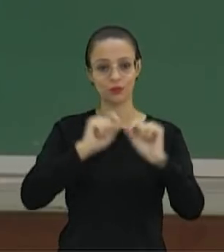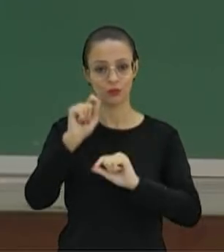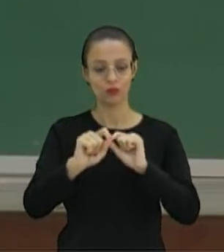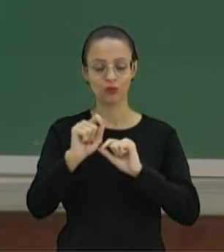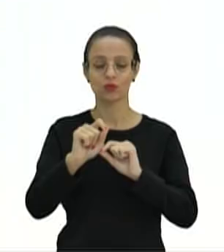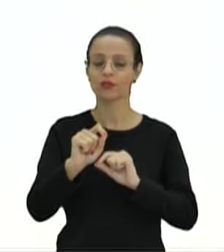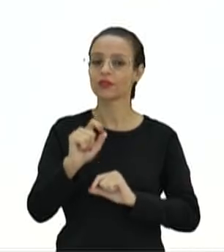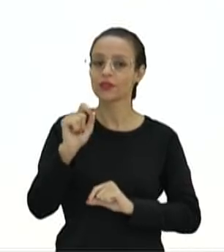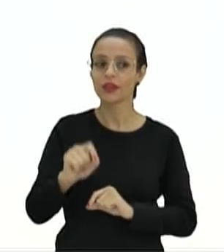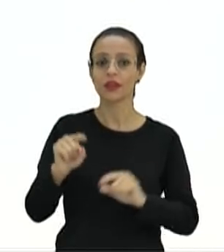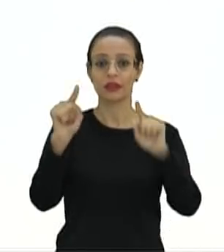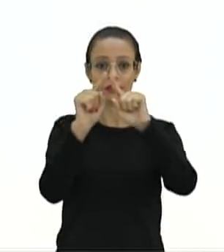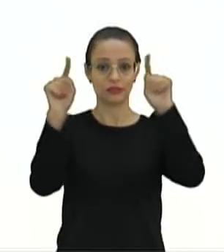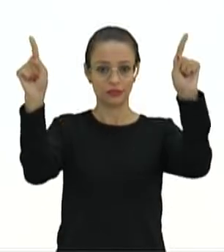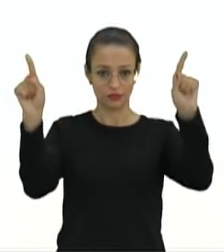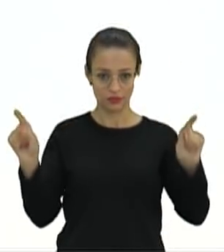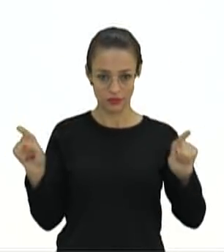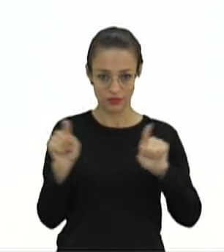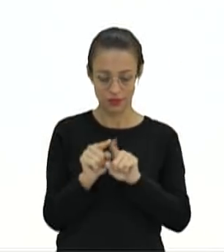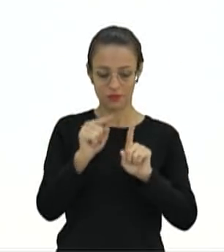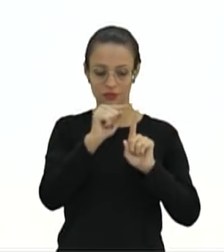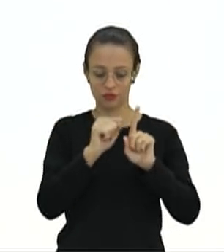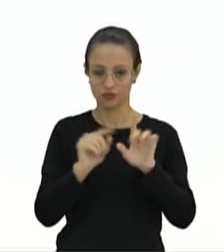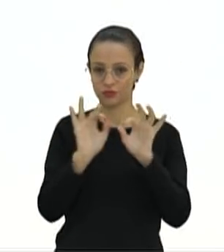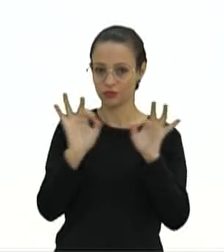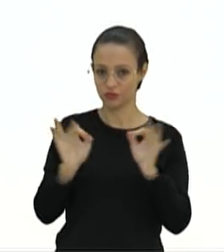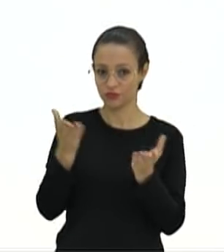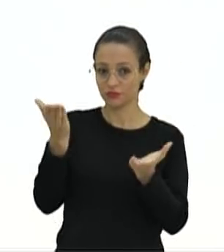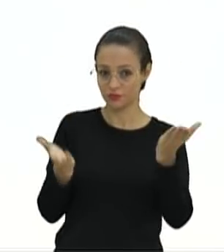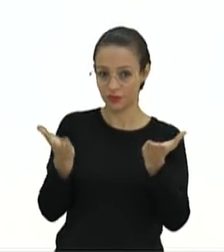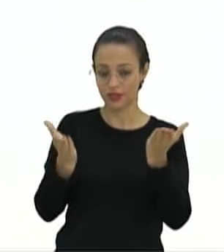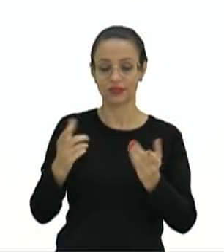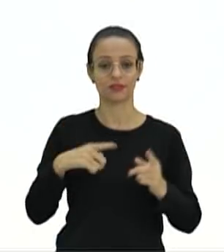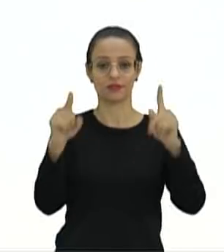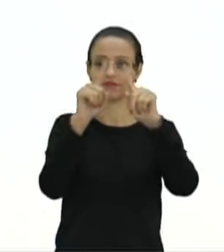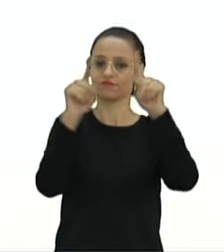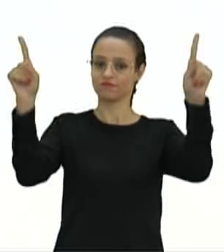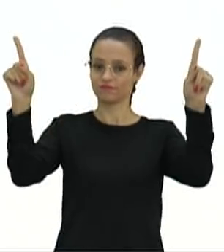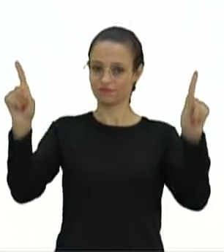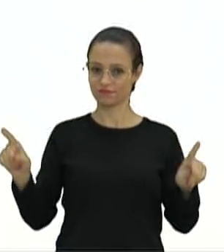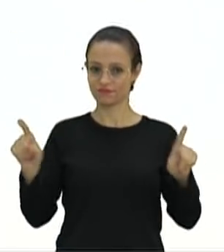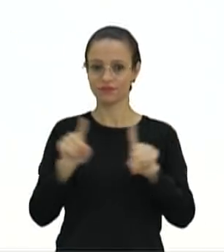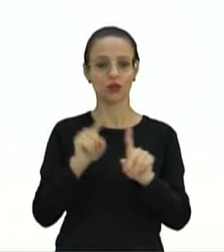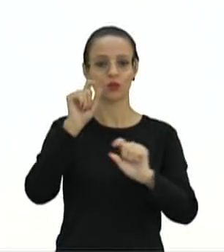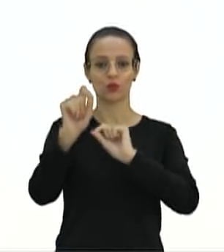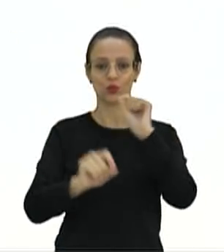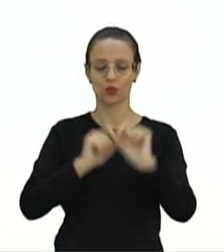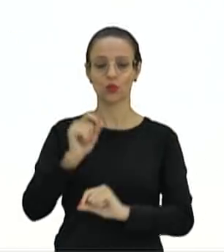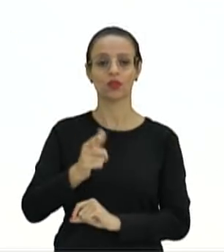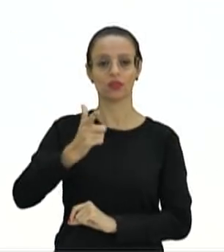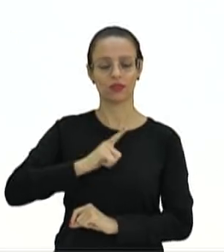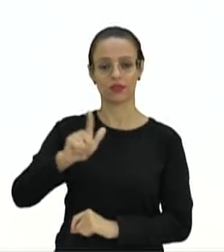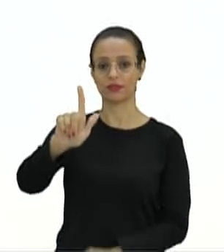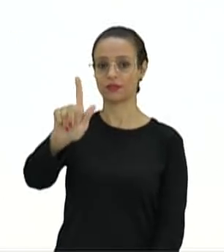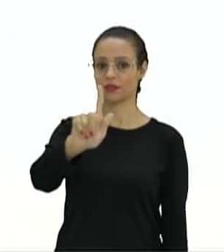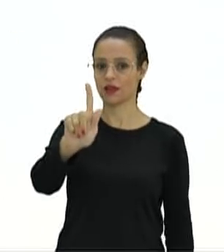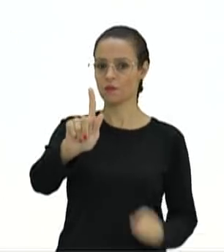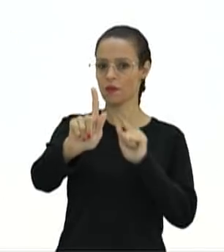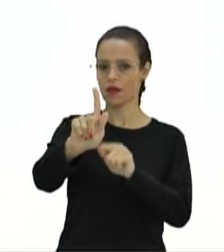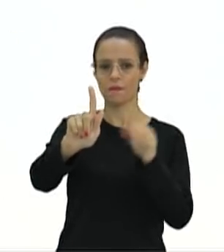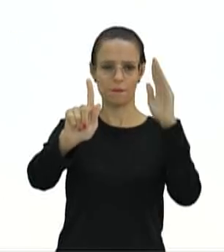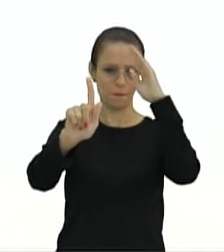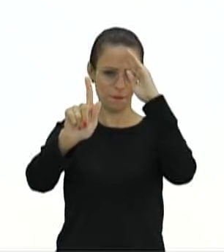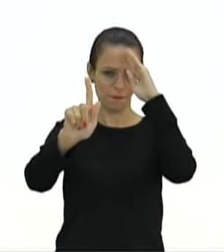da nossa tabela da unidade de medida de massa. Nós temos uma tabela onde nós temos o grama como a